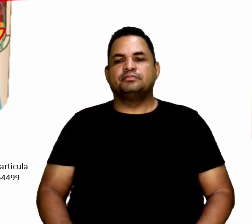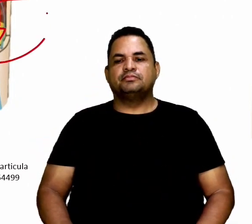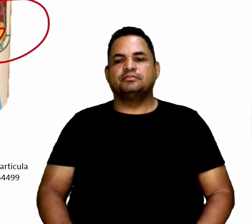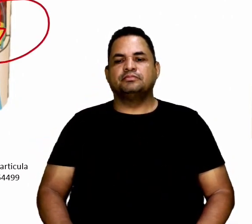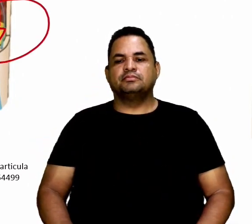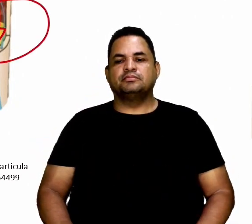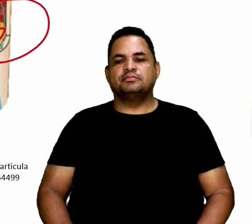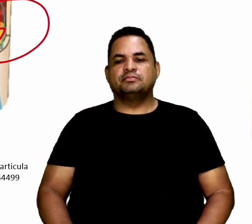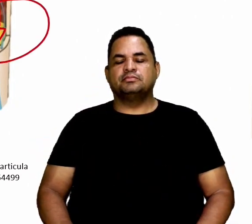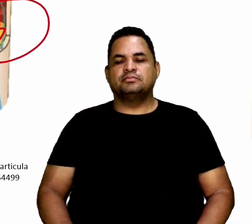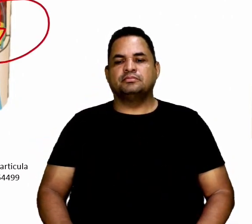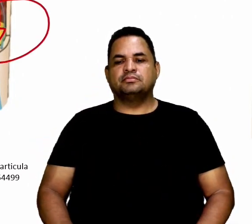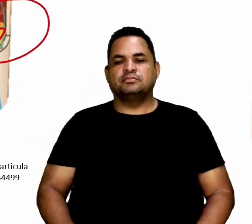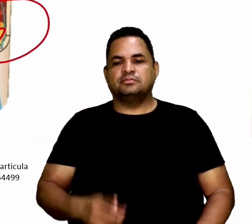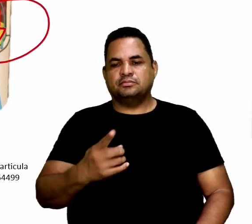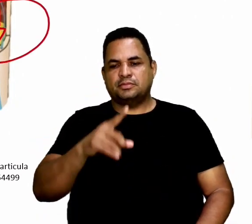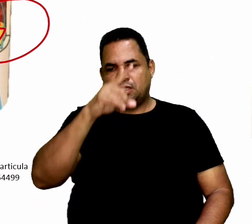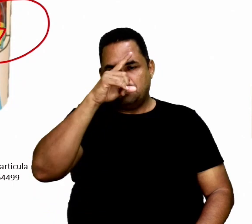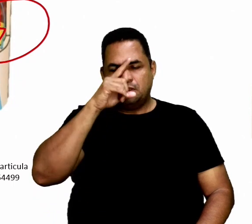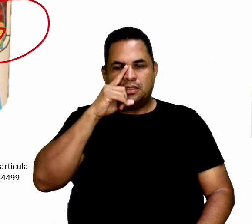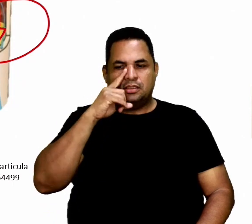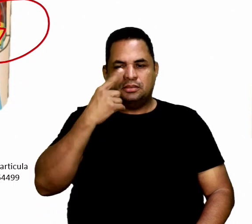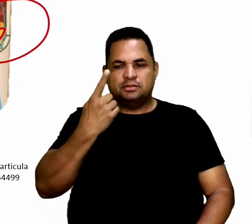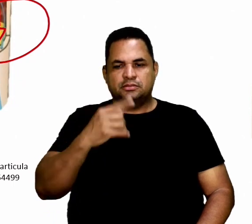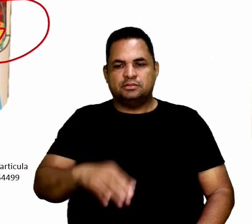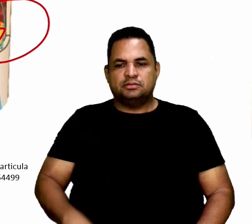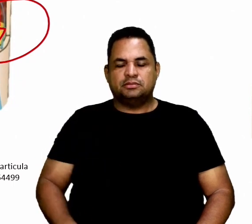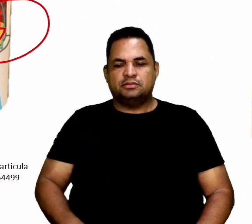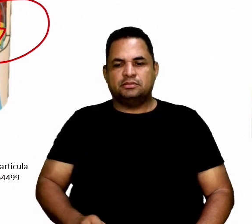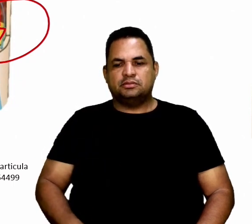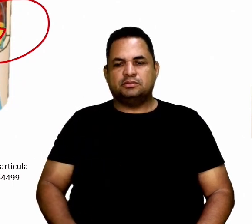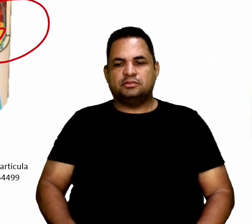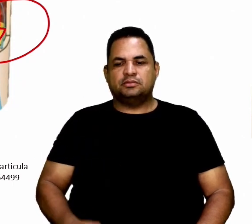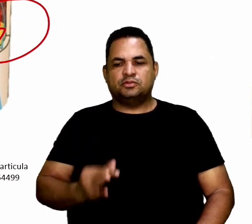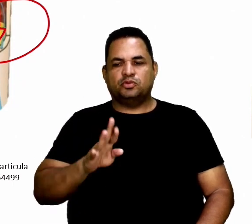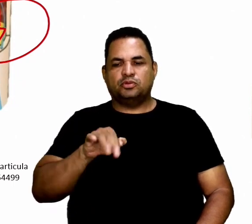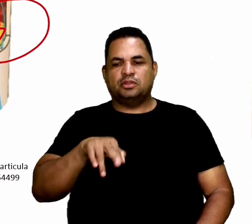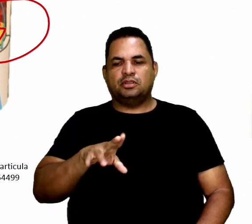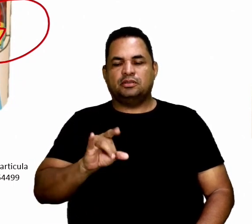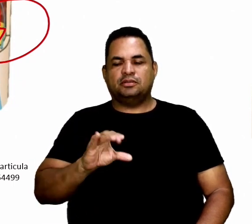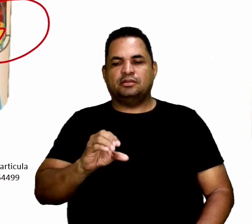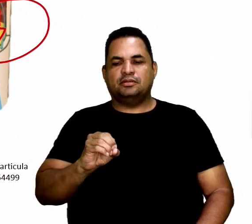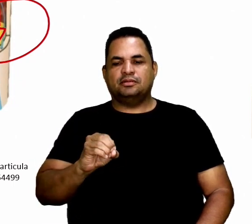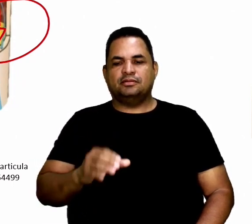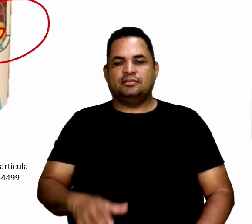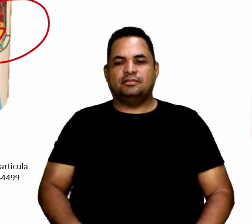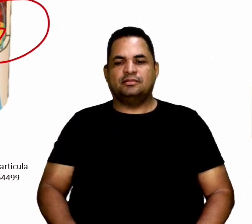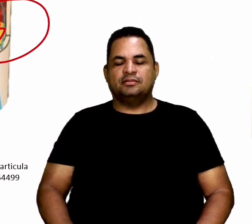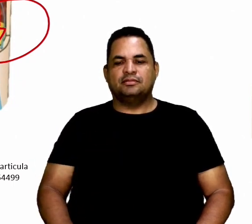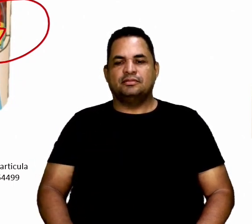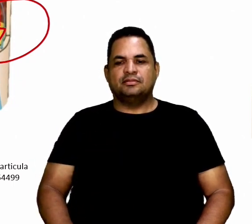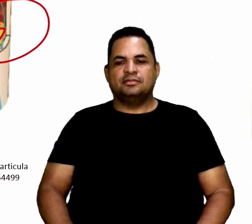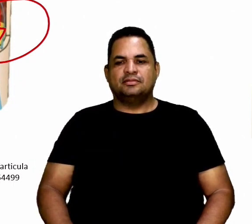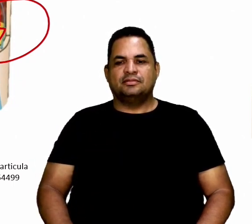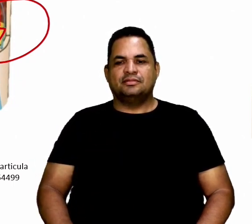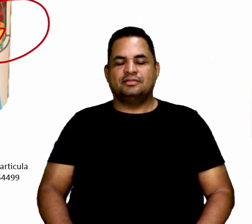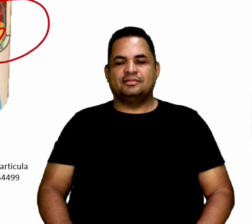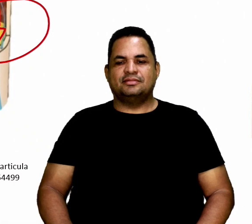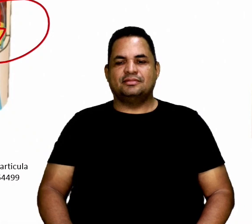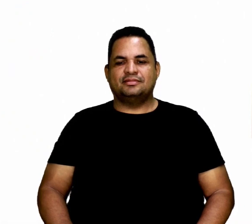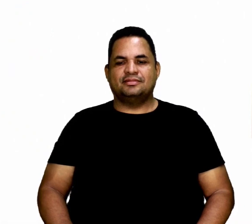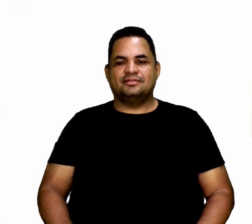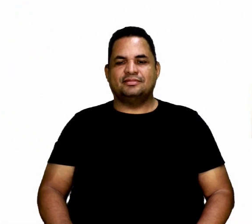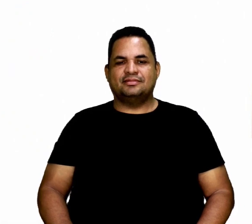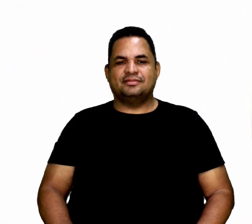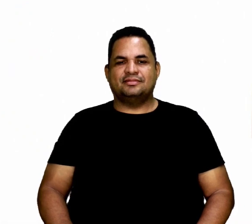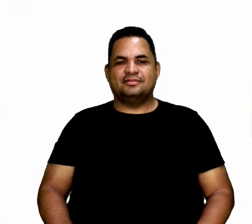aqui, pessoal, é como se fosse o tutano, né, o famoso tutano aí que a gente toma no chambariá, coisa boa demais.